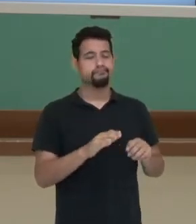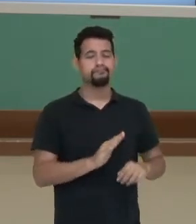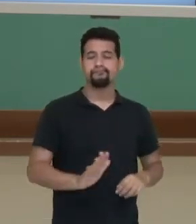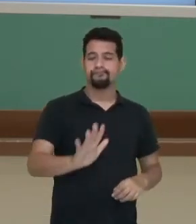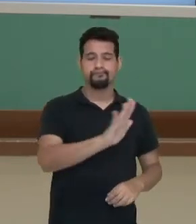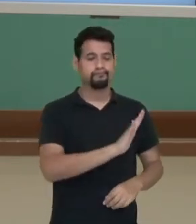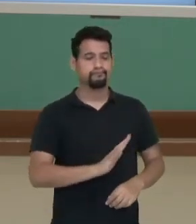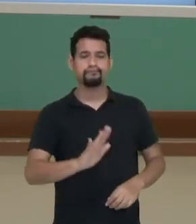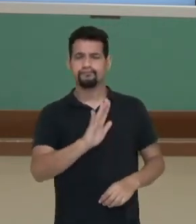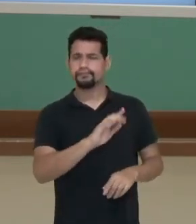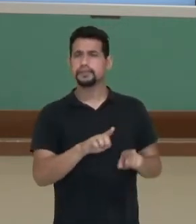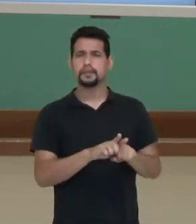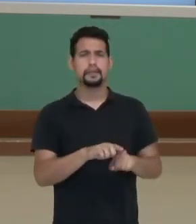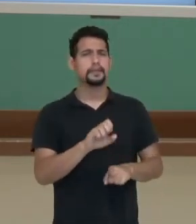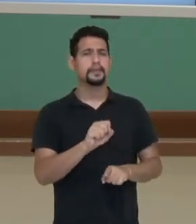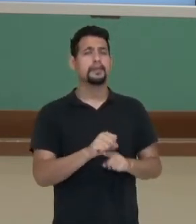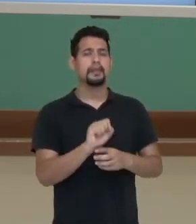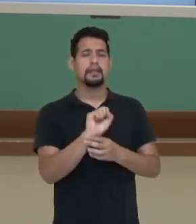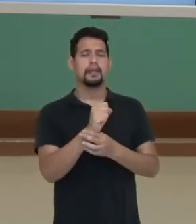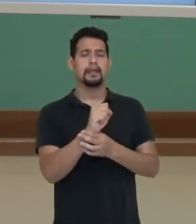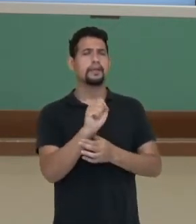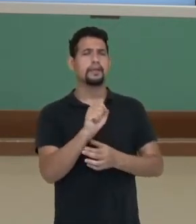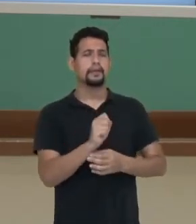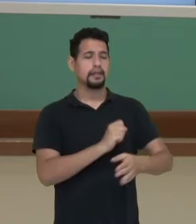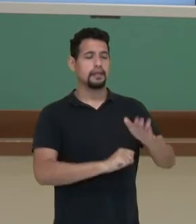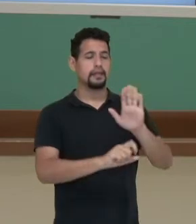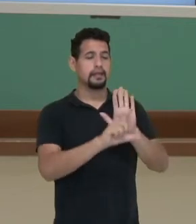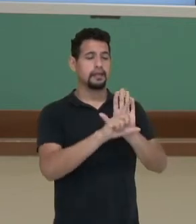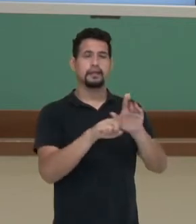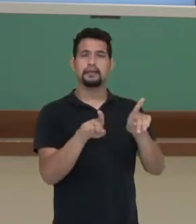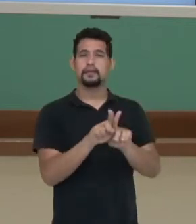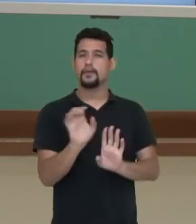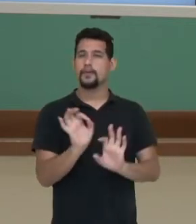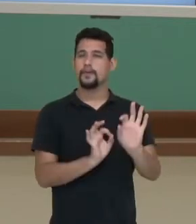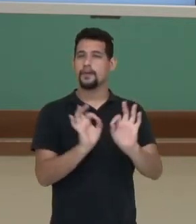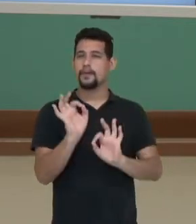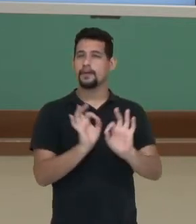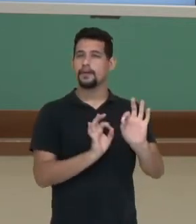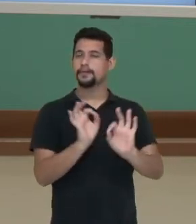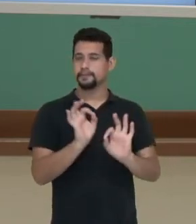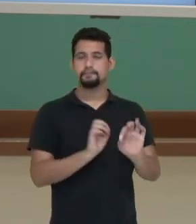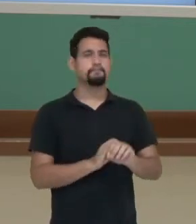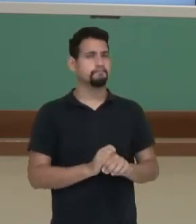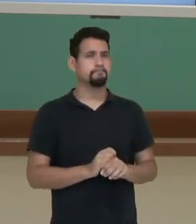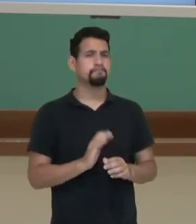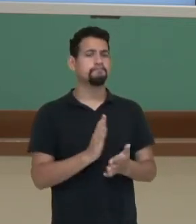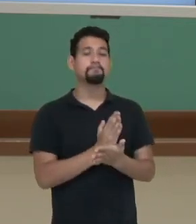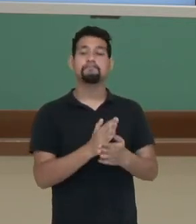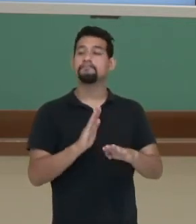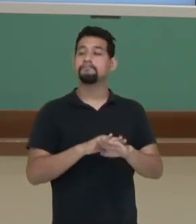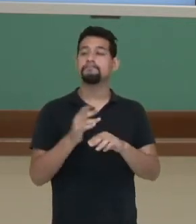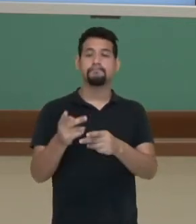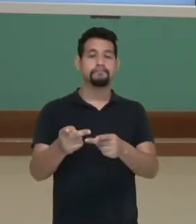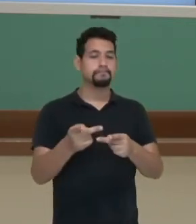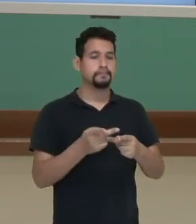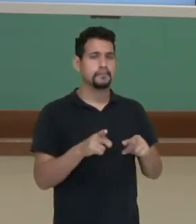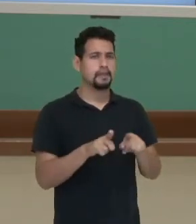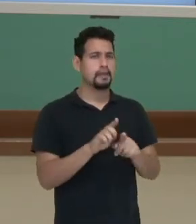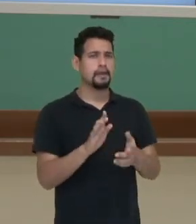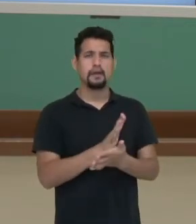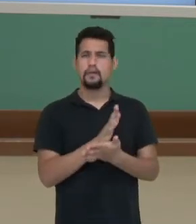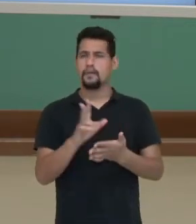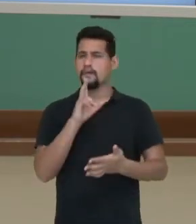território nacional na garantia da lei e da ordem. Isso em momentos excepcionais quando convocada por algum dos